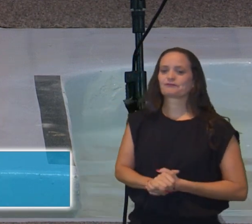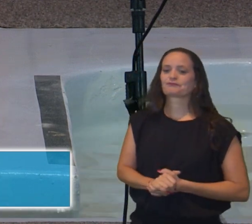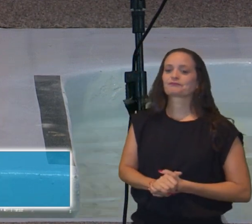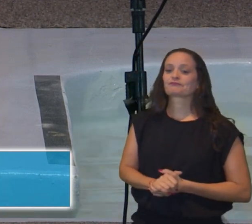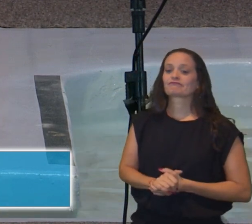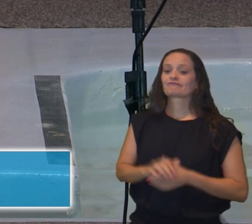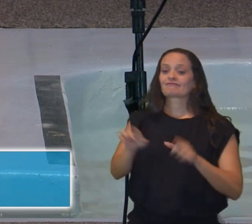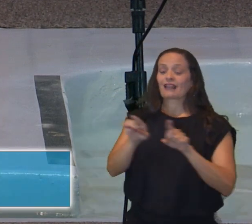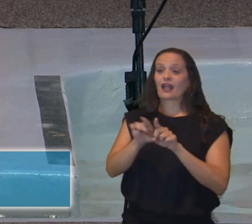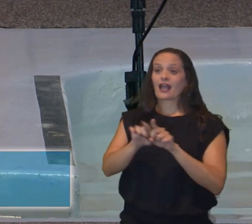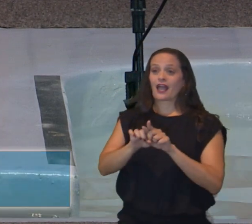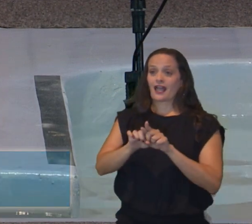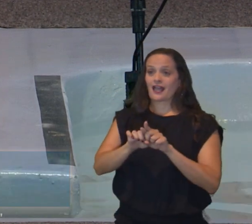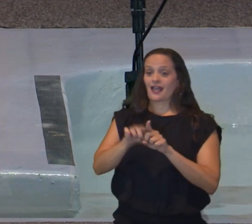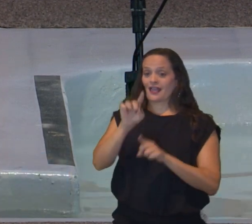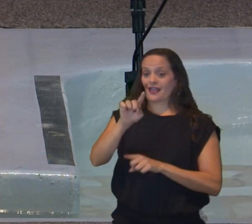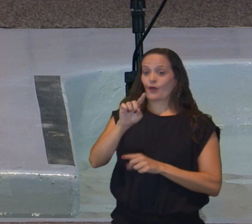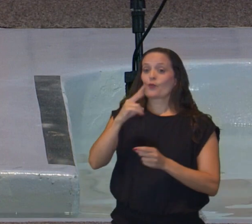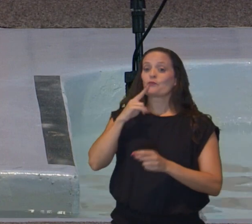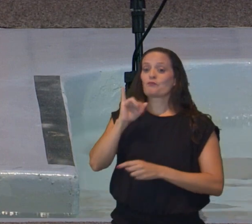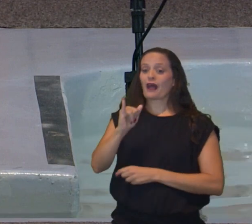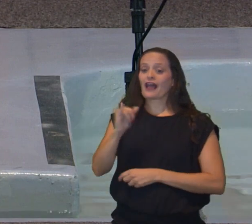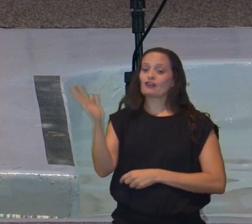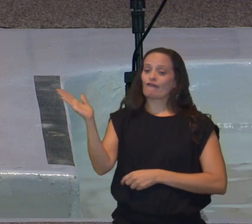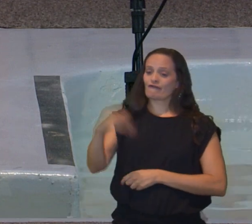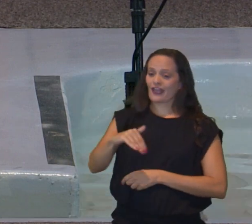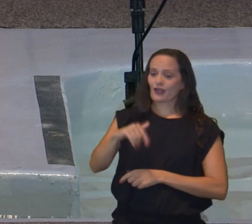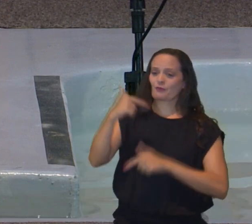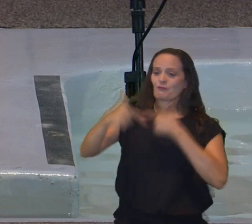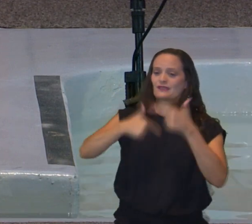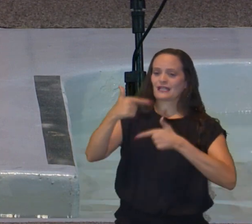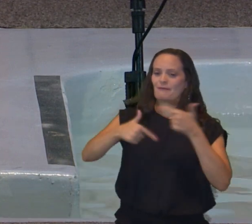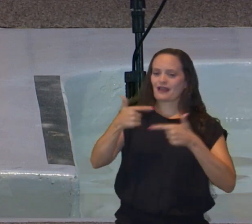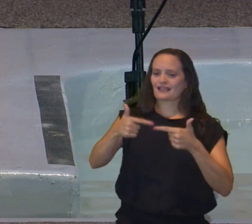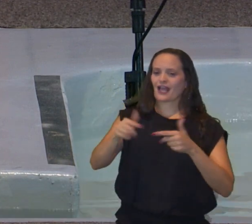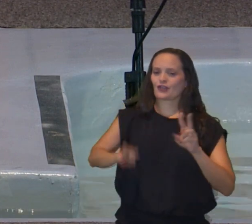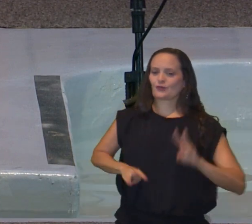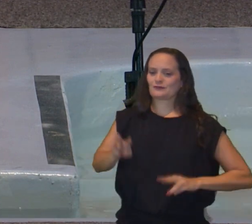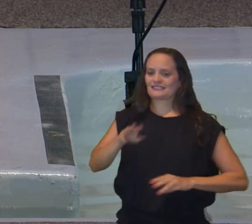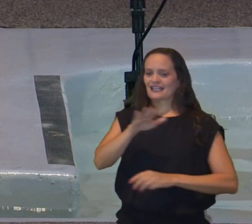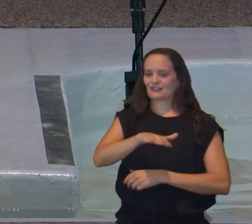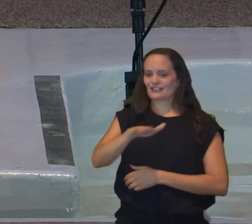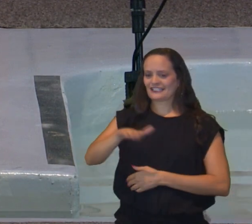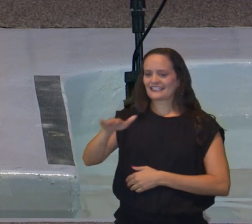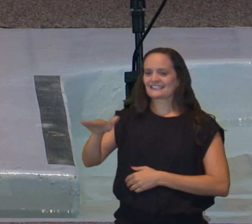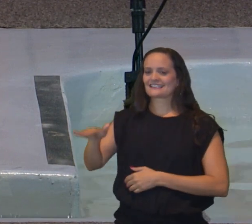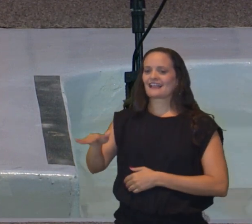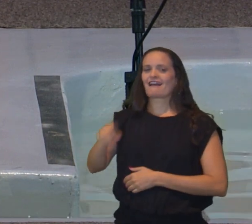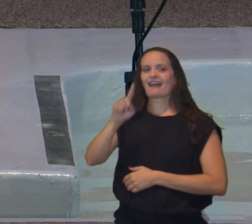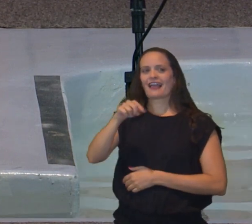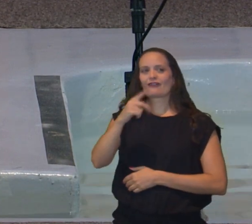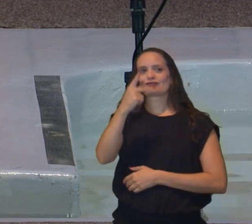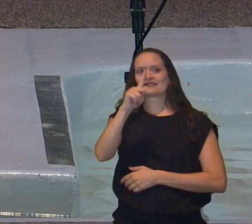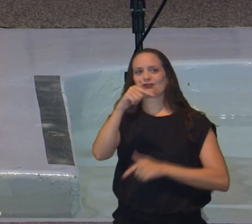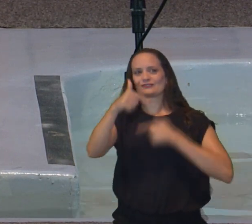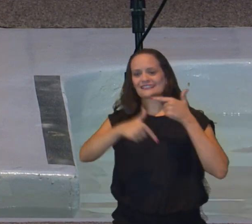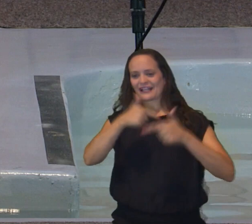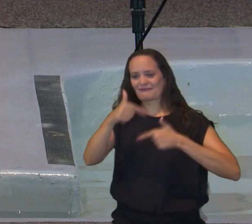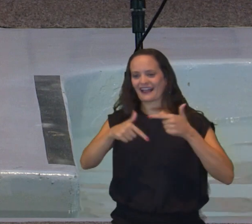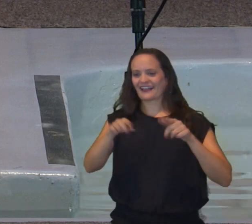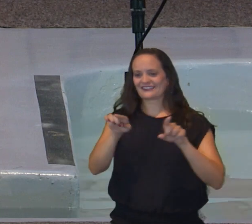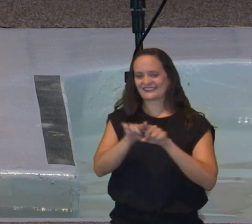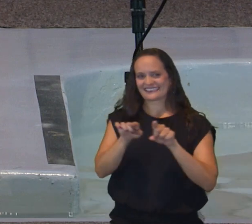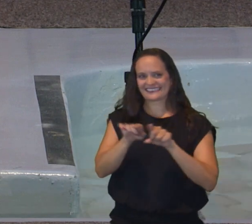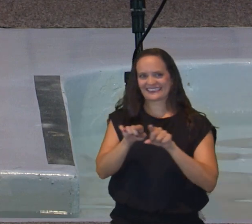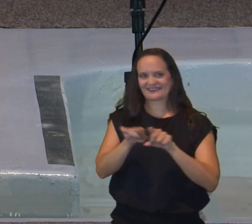para Memorial para trabalhar com as crianças no Ministério Crescer. E fruto do seu trabalho no Ministério